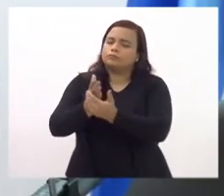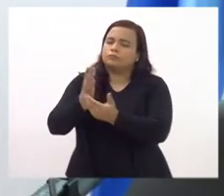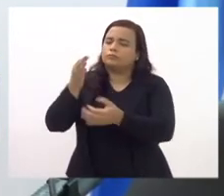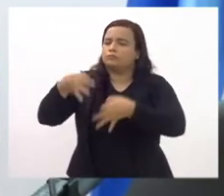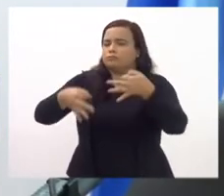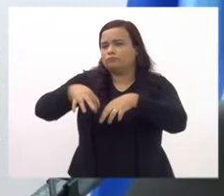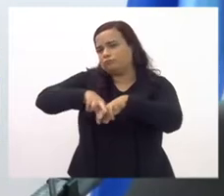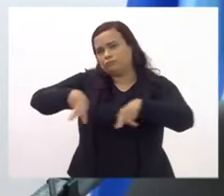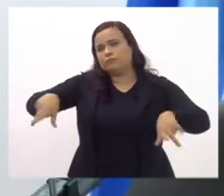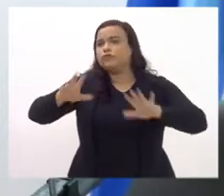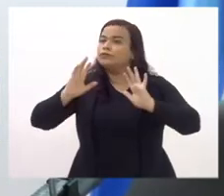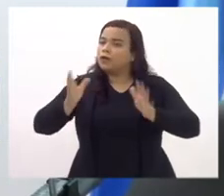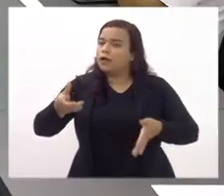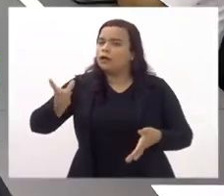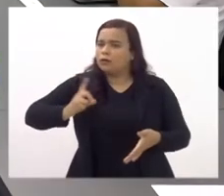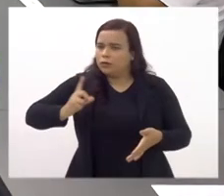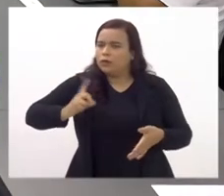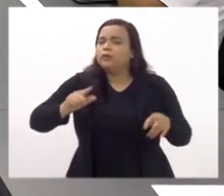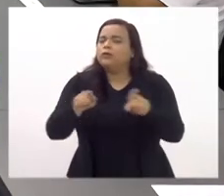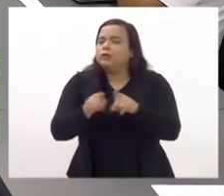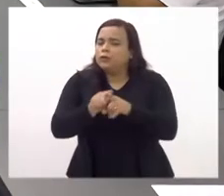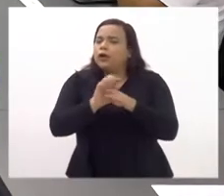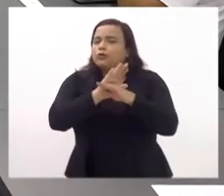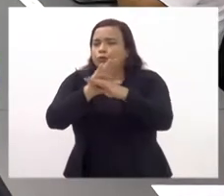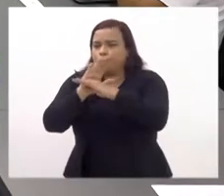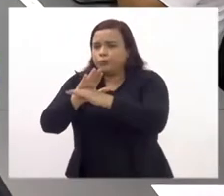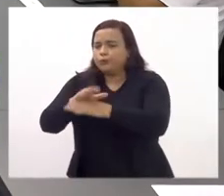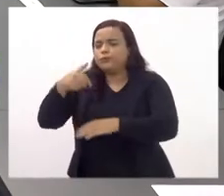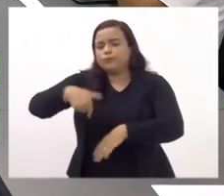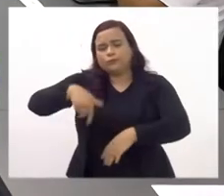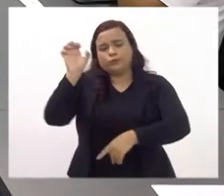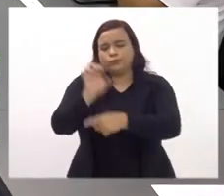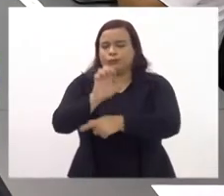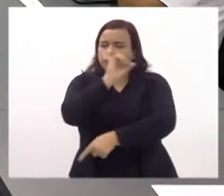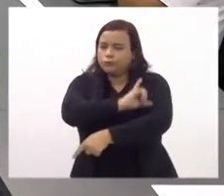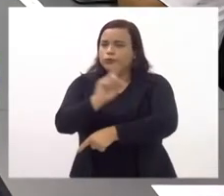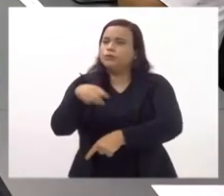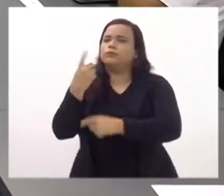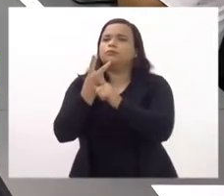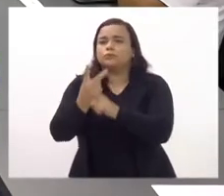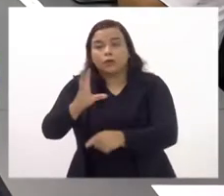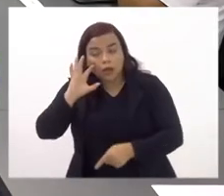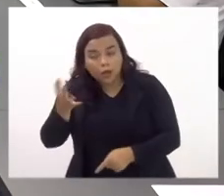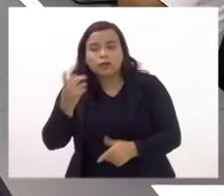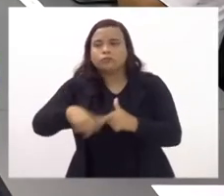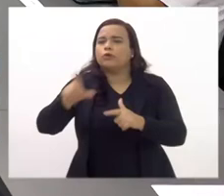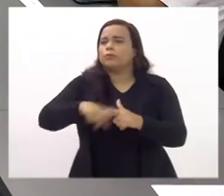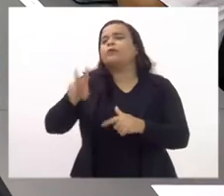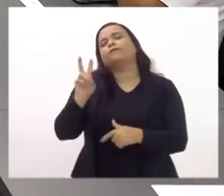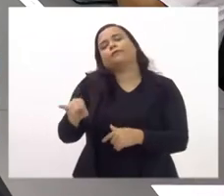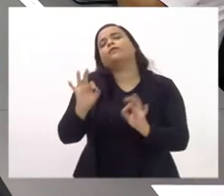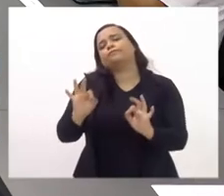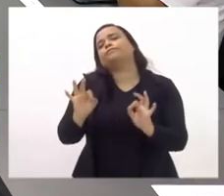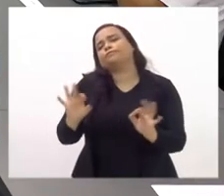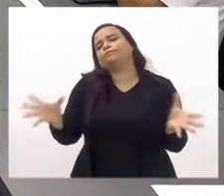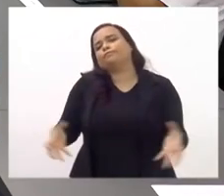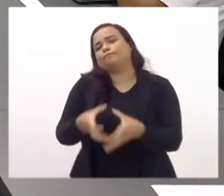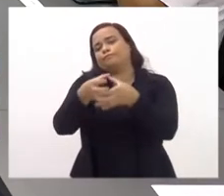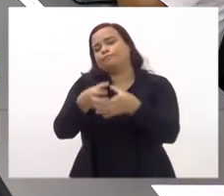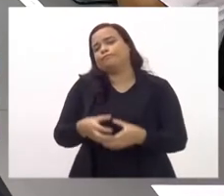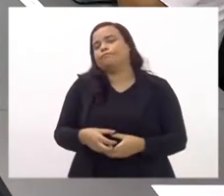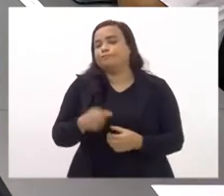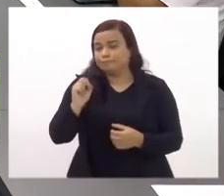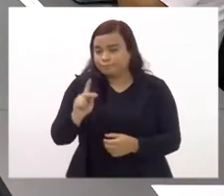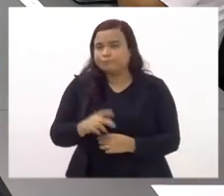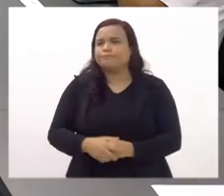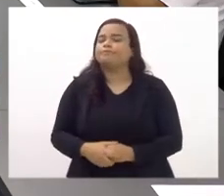consolidaram essa interpretação aqui no Estado do Rio de Janeiro, nós vamos buscar resolver esse problema de conjunto. Tá